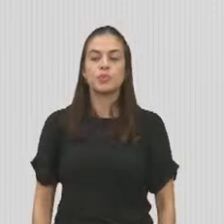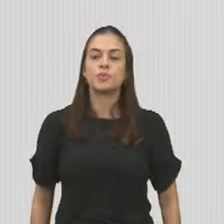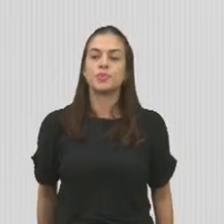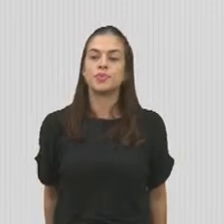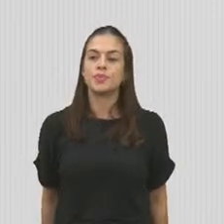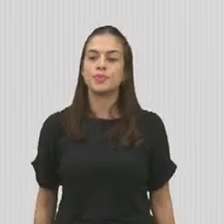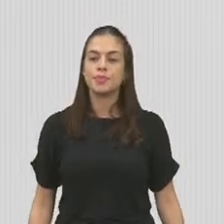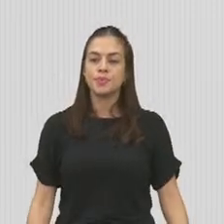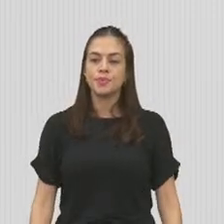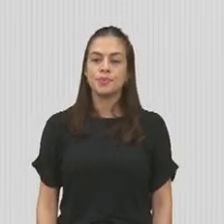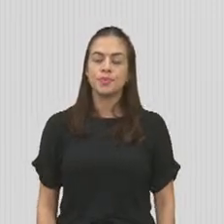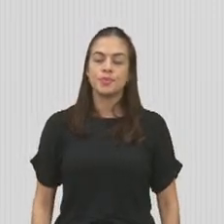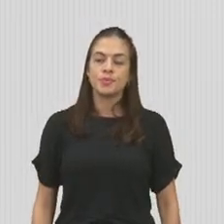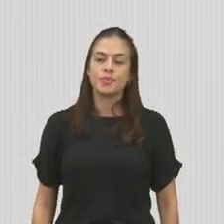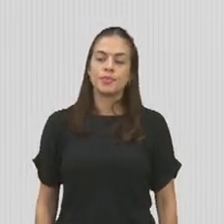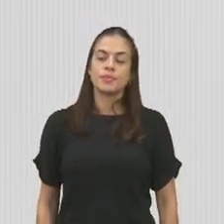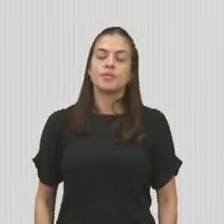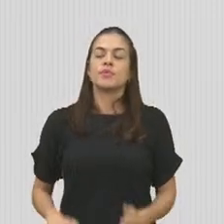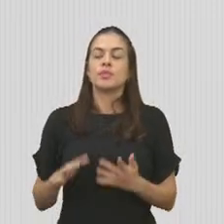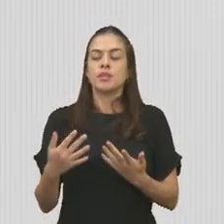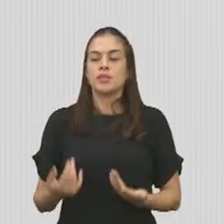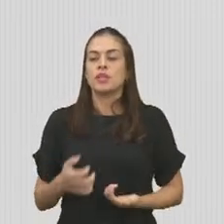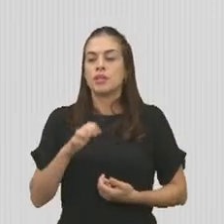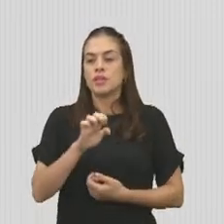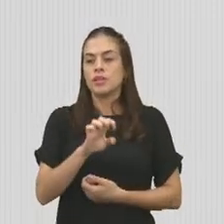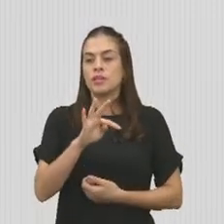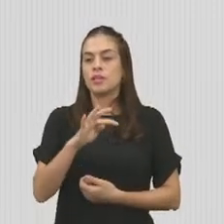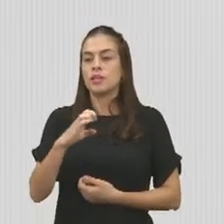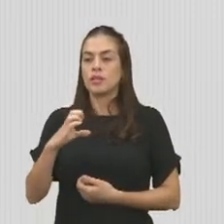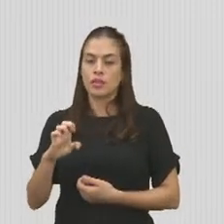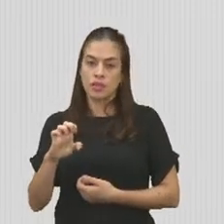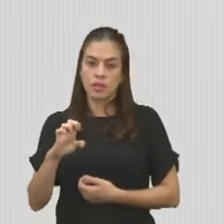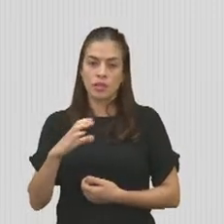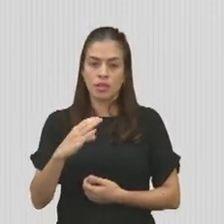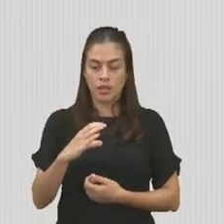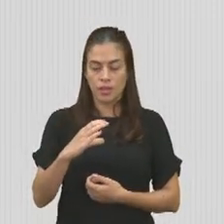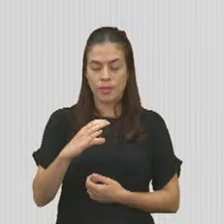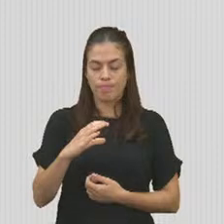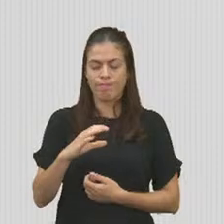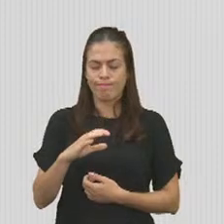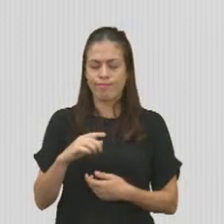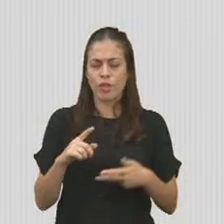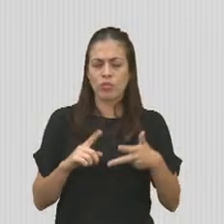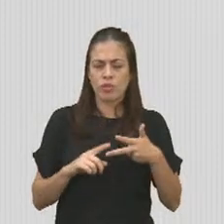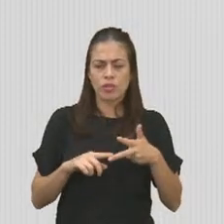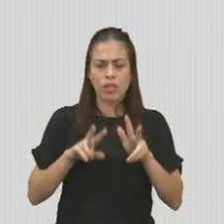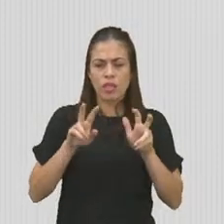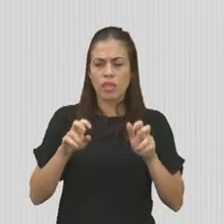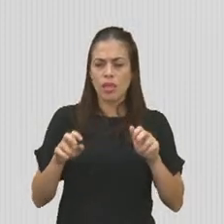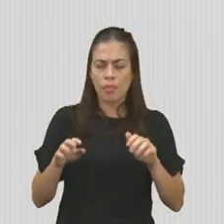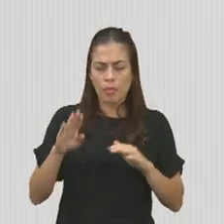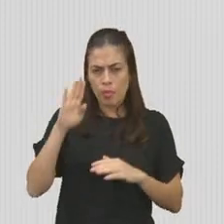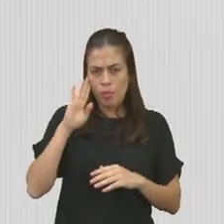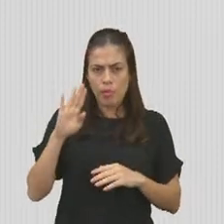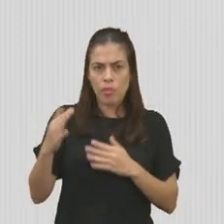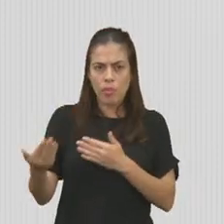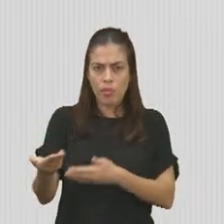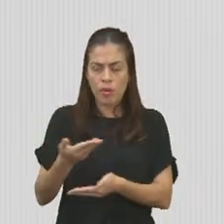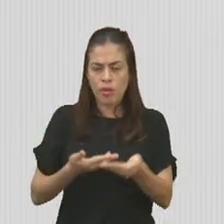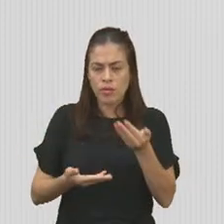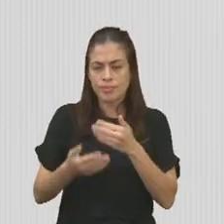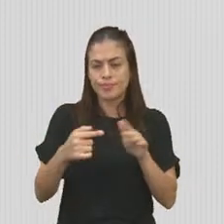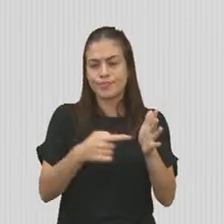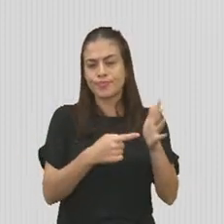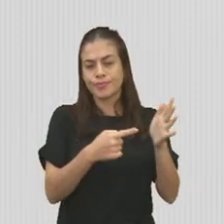próximo slide? Aí, falando da ETEC, que foi o terceiro tema de maior recorrência aí na nossa semana no formulário